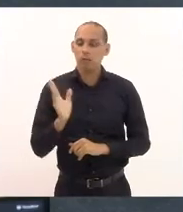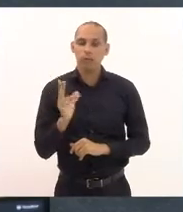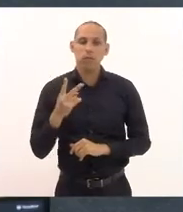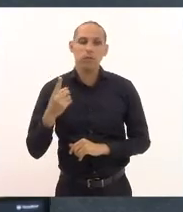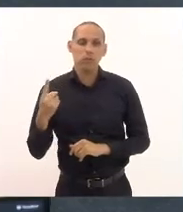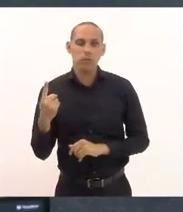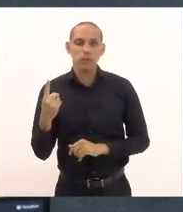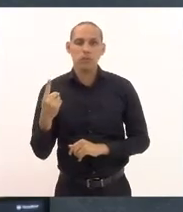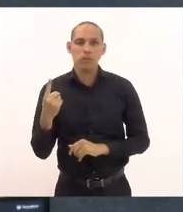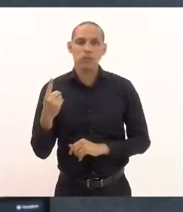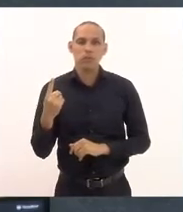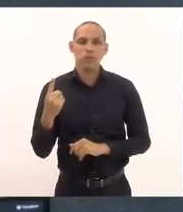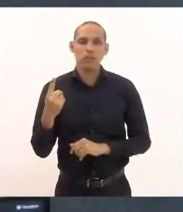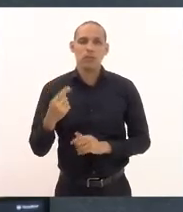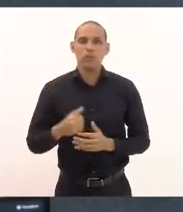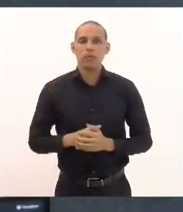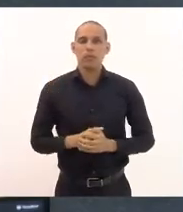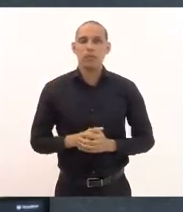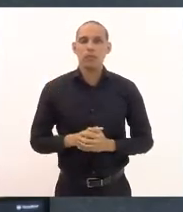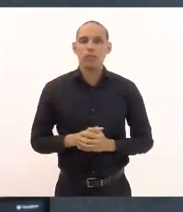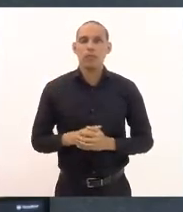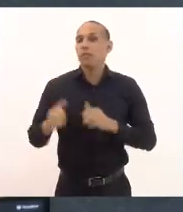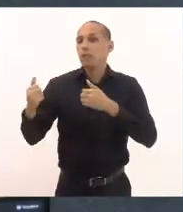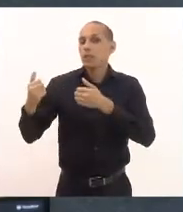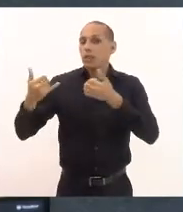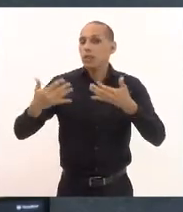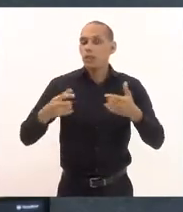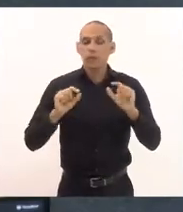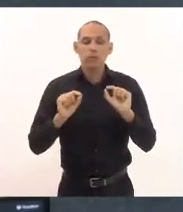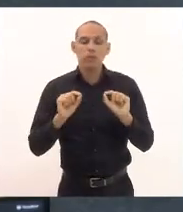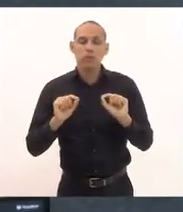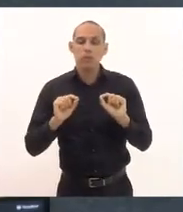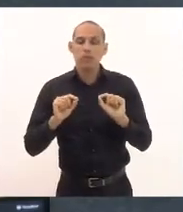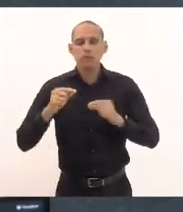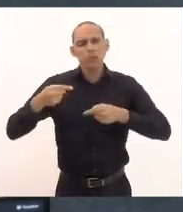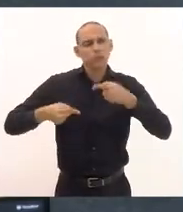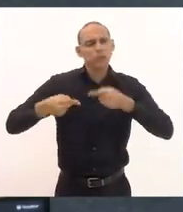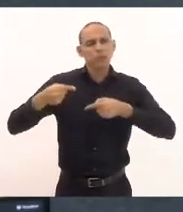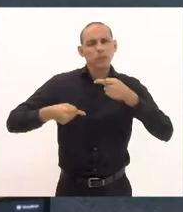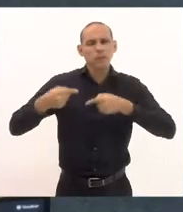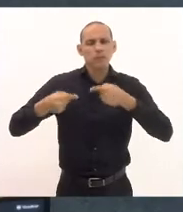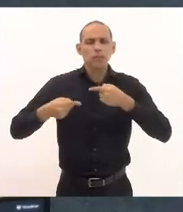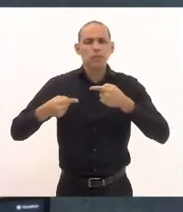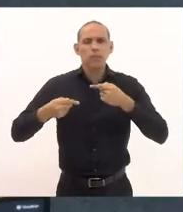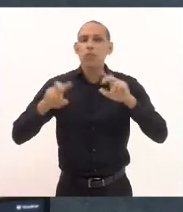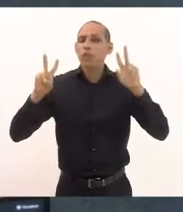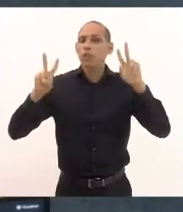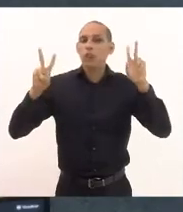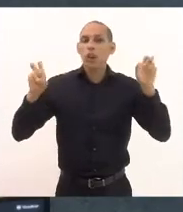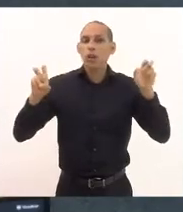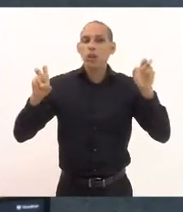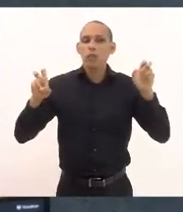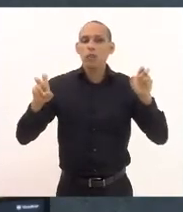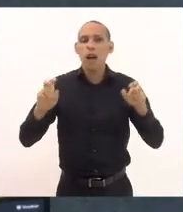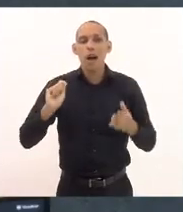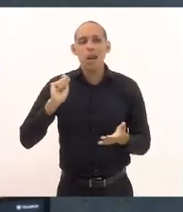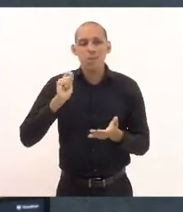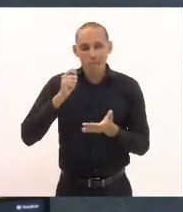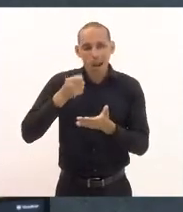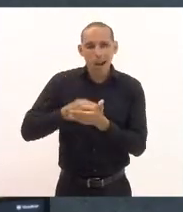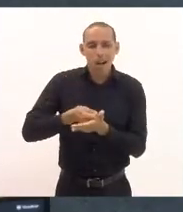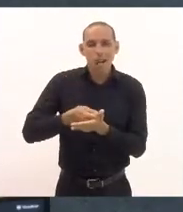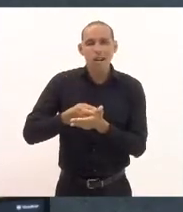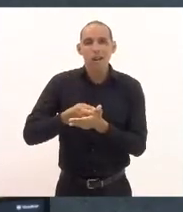4424 de 2021, que exatamente traz o debate geral sobre as gratificações dos direitos